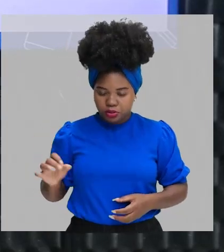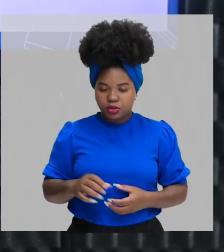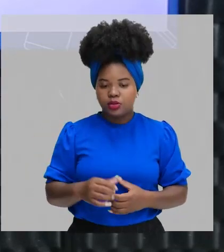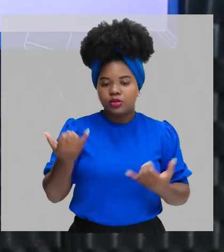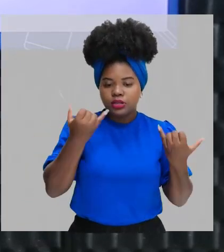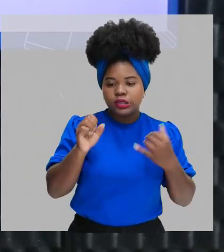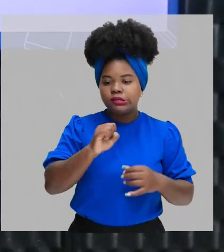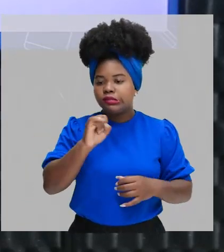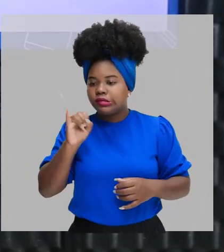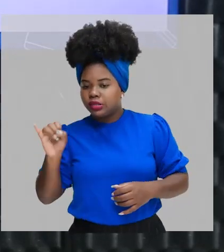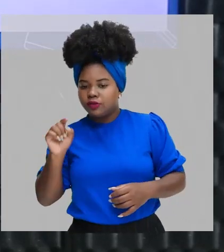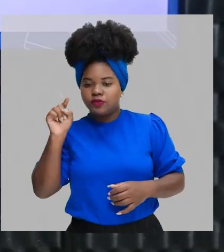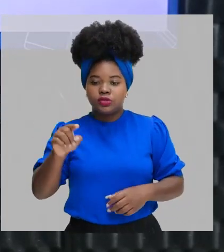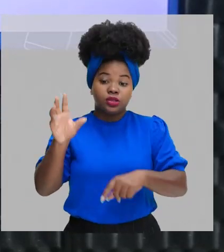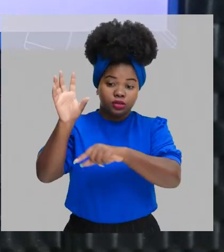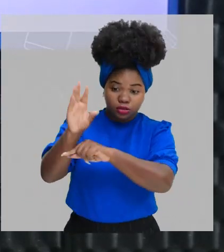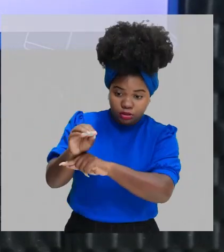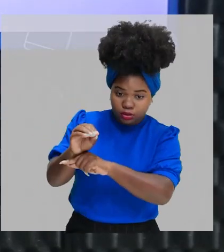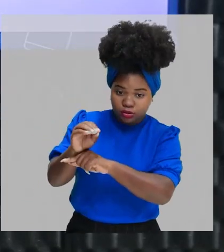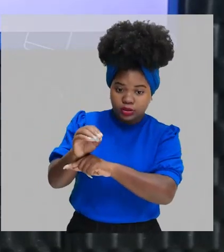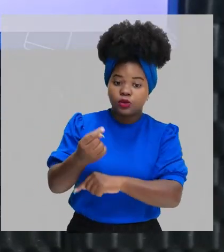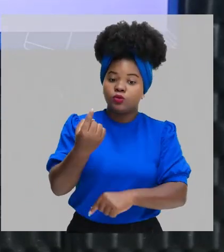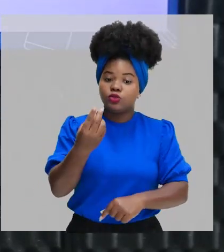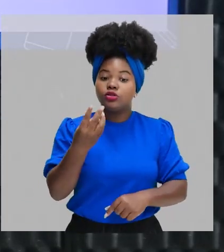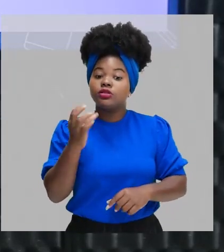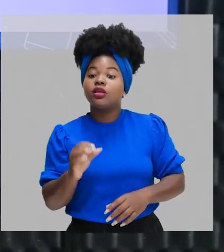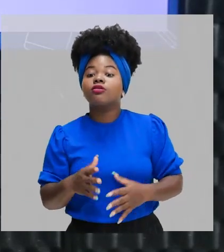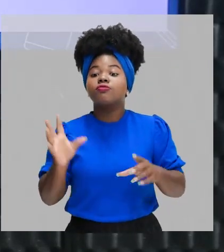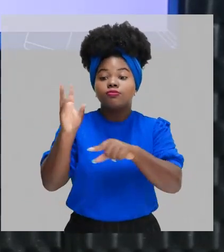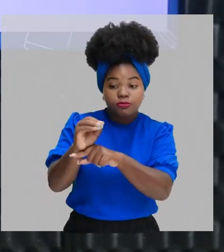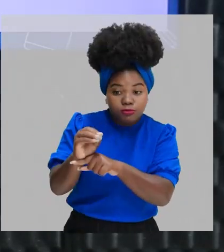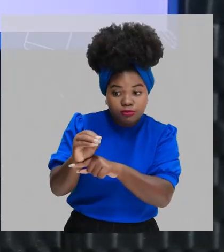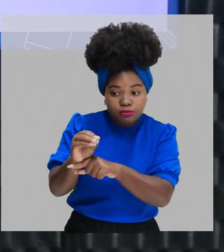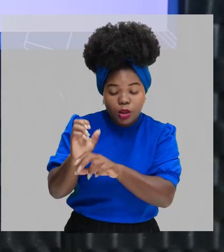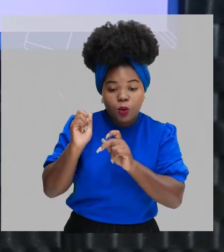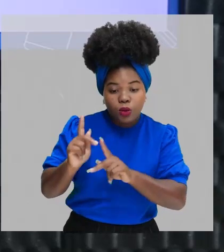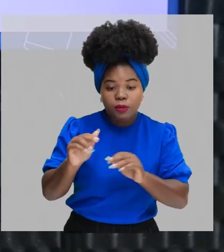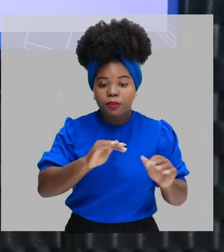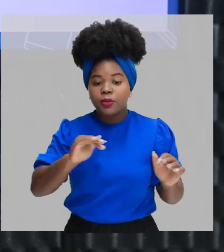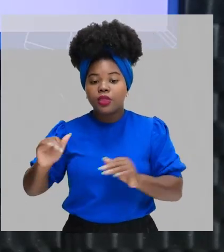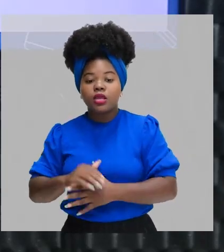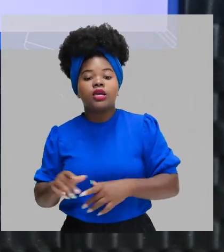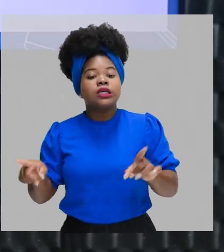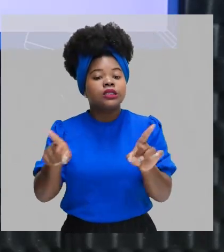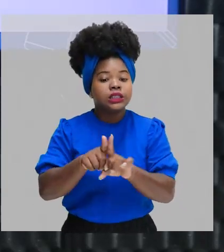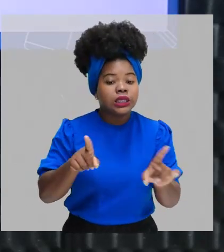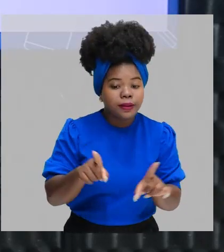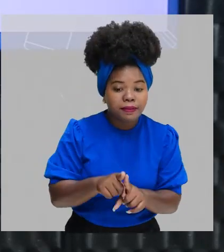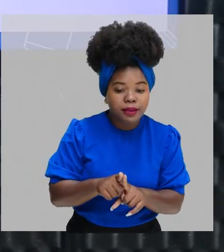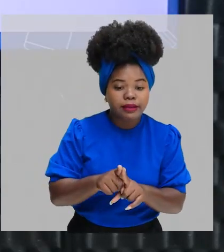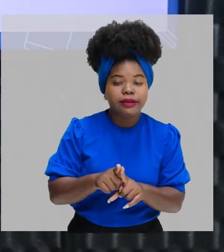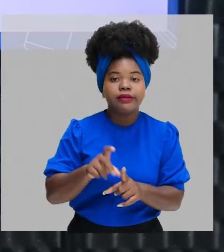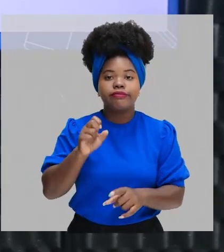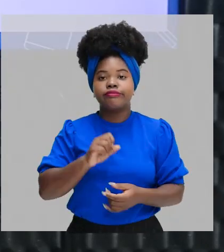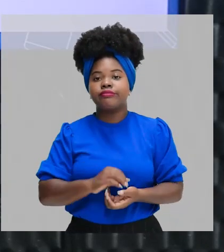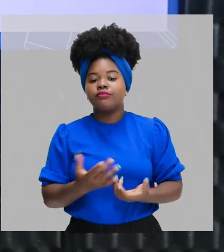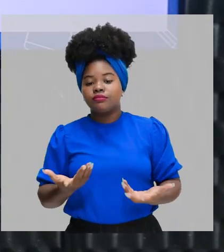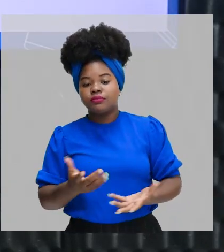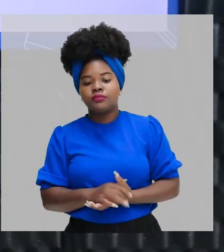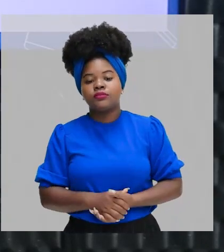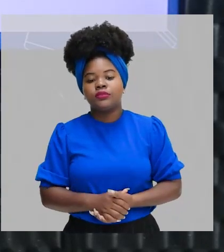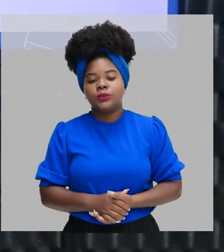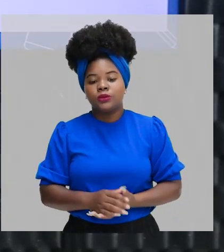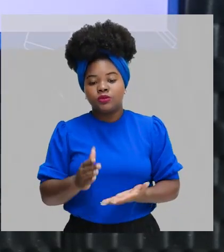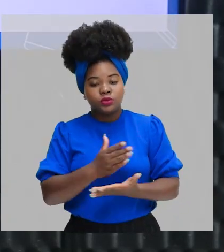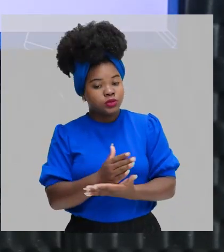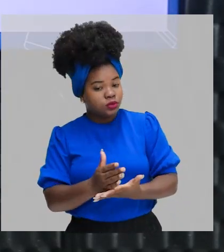quiser printar a tela, printa 1, 2, 3, show? E também nós vamos iniciar fazendo o